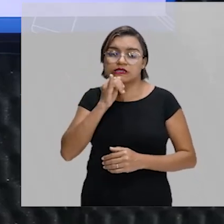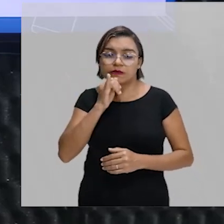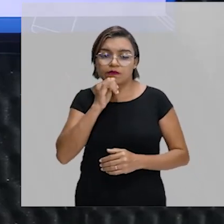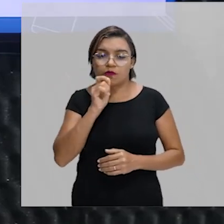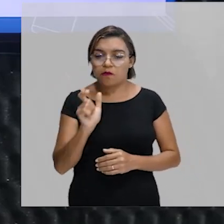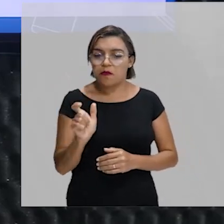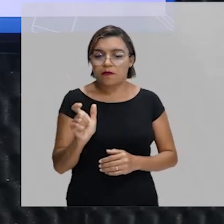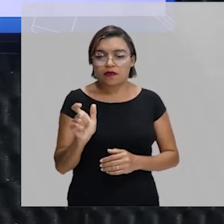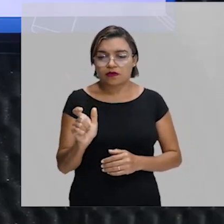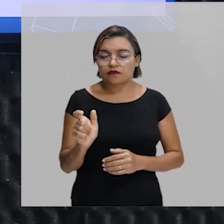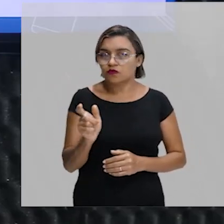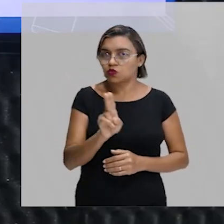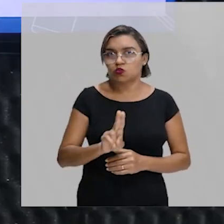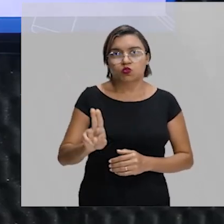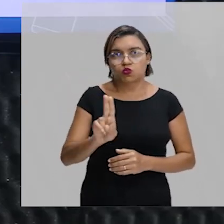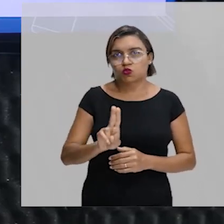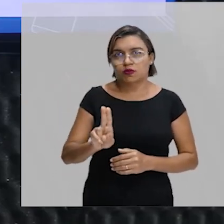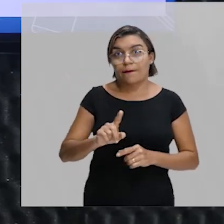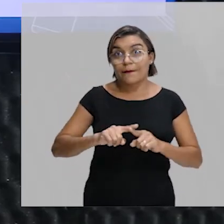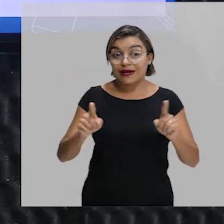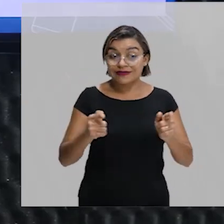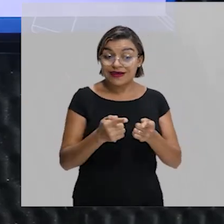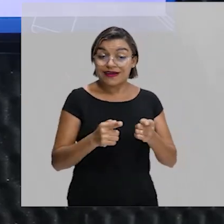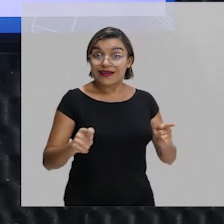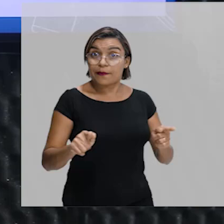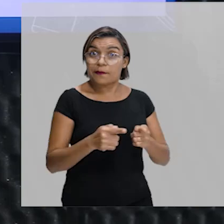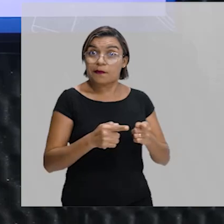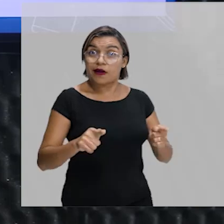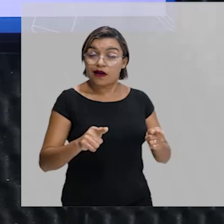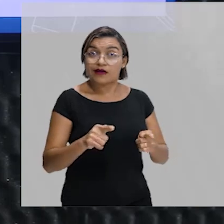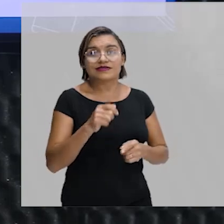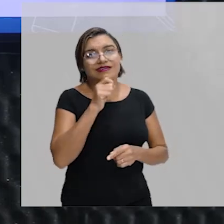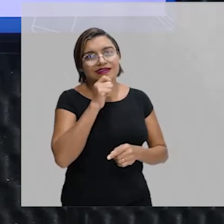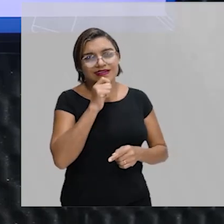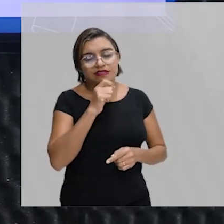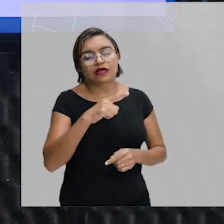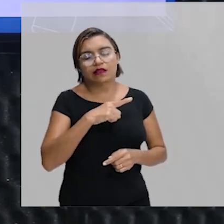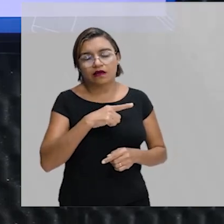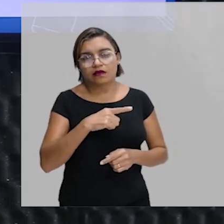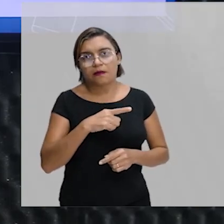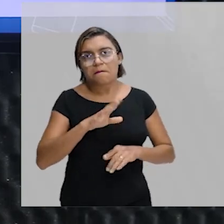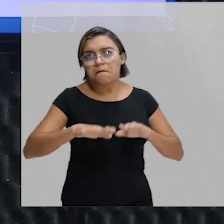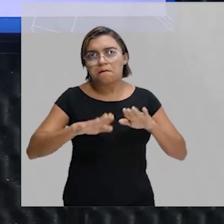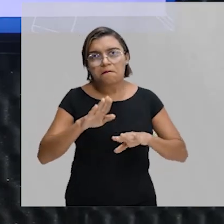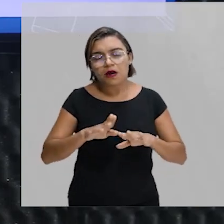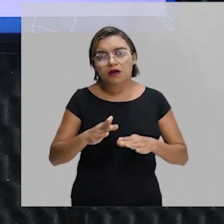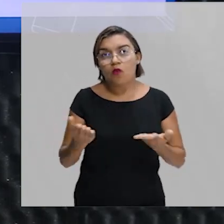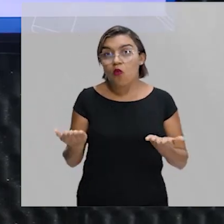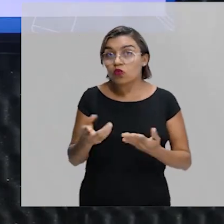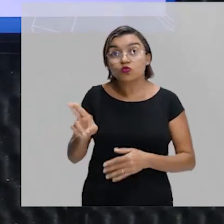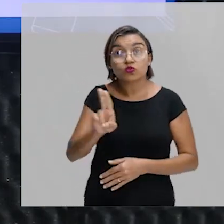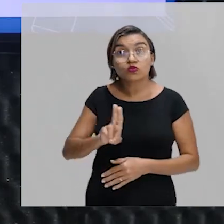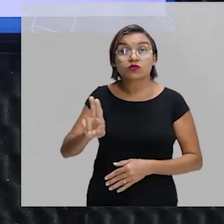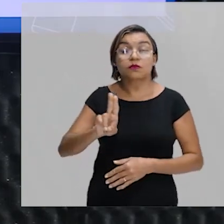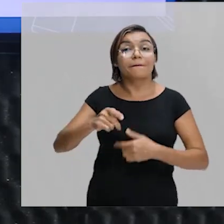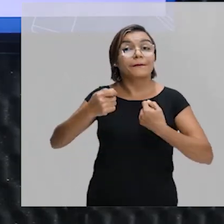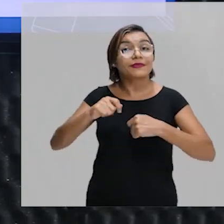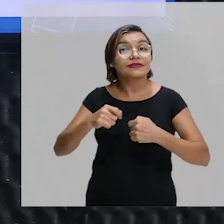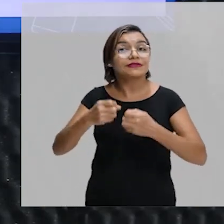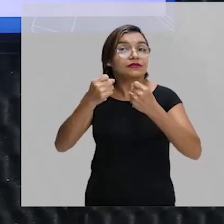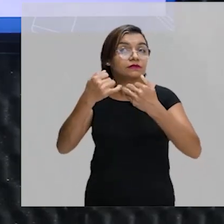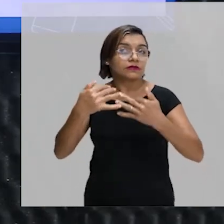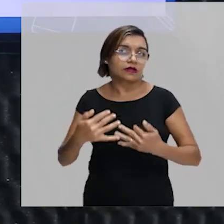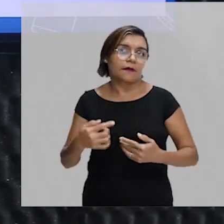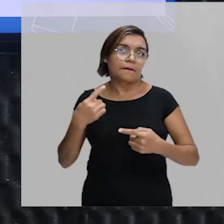desuso, embora se ache ainda nas gramáticas, porque mesmo caindo em desuso, é preciso que se fale, porque é